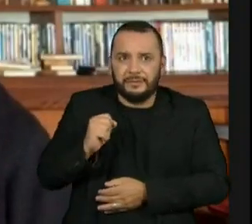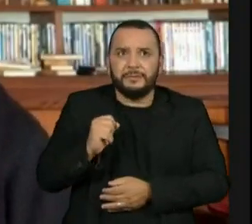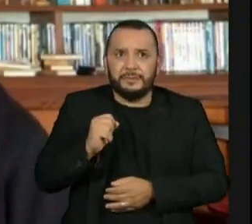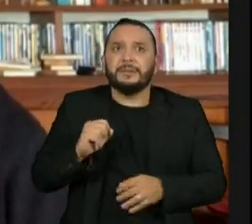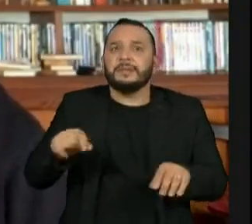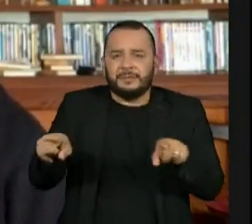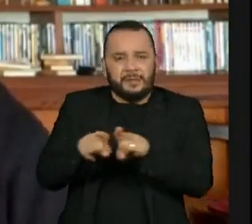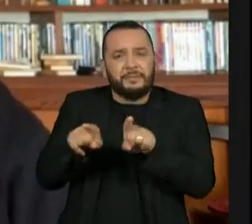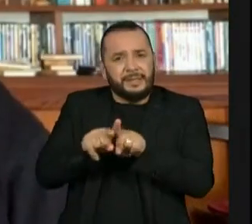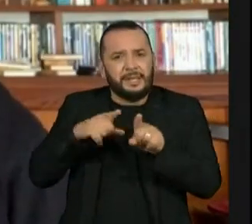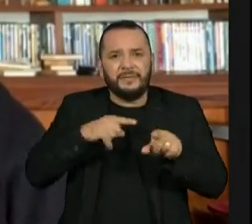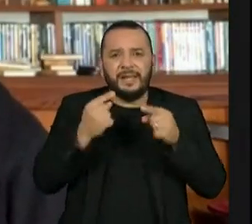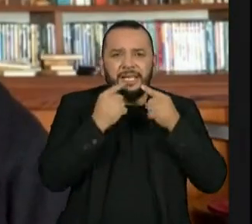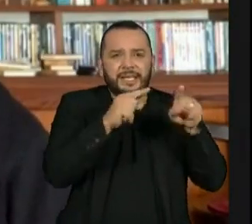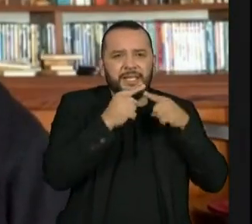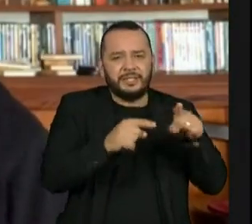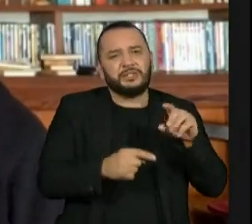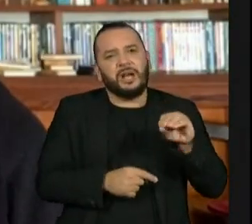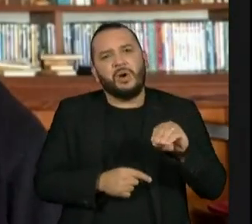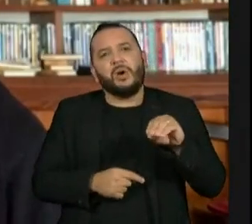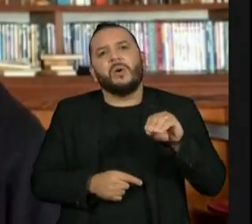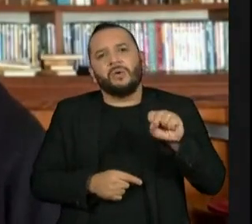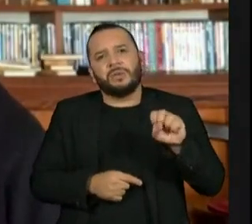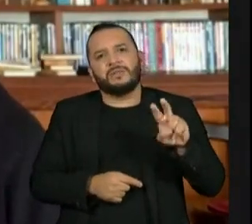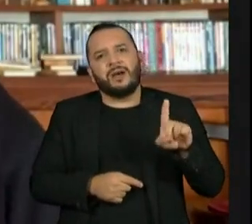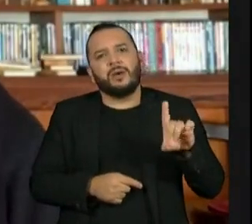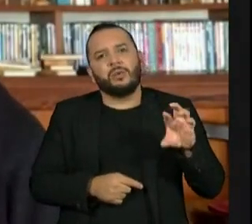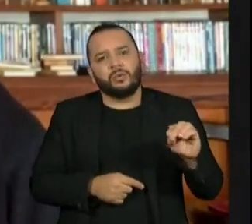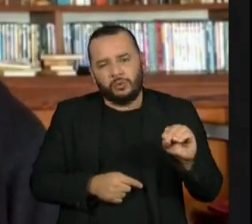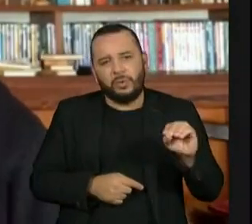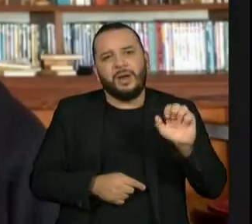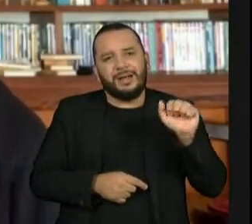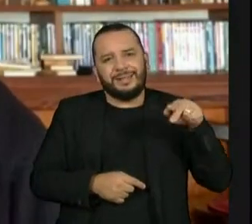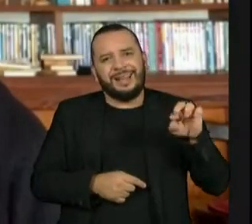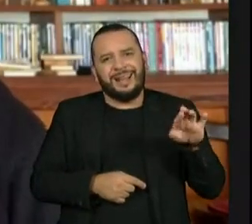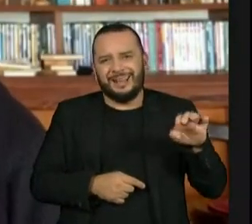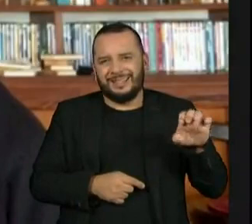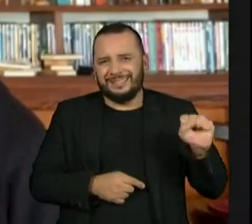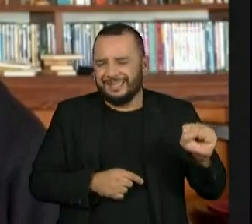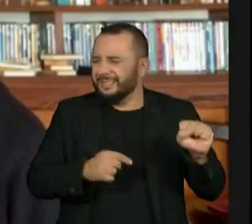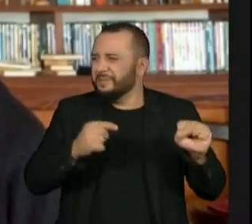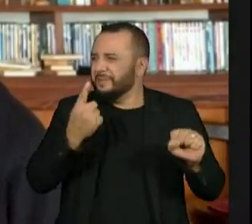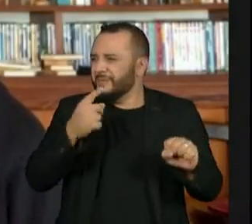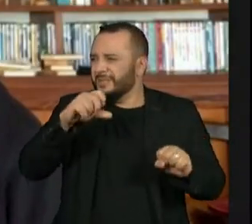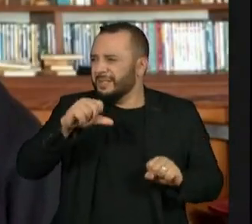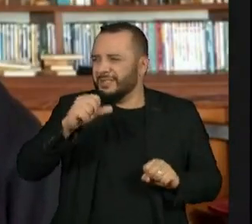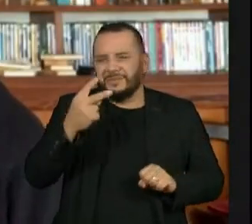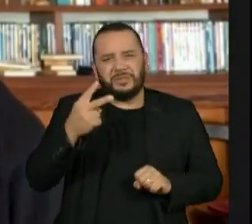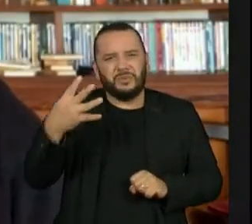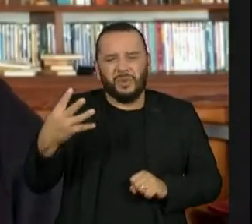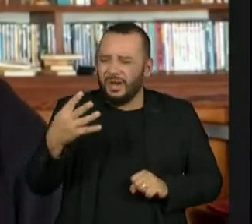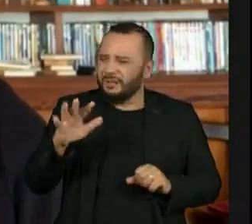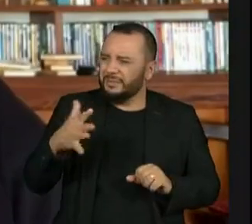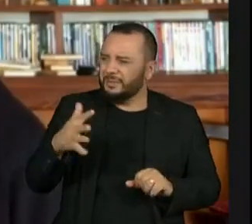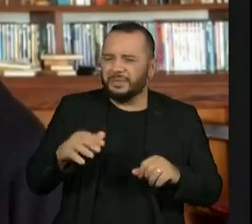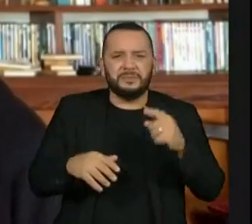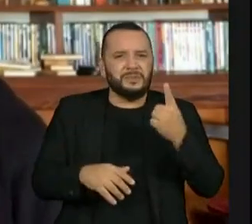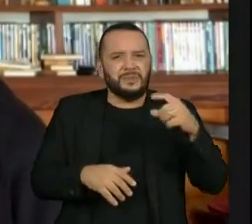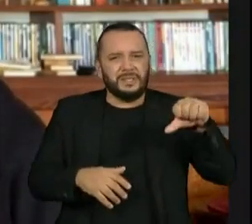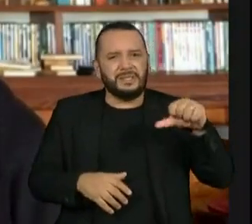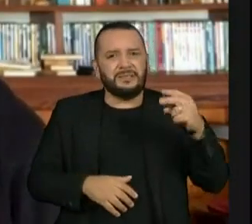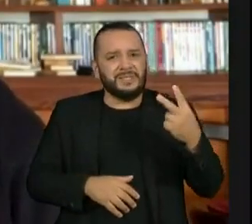ele e Oswaldo de Andrade, em 1924, 25 ou 26, talvez 26, quando ele